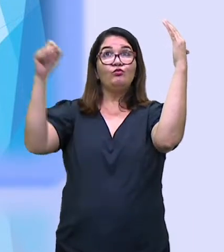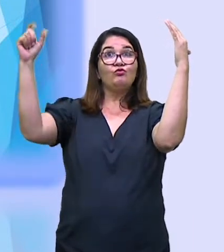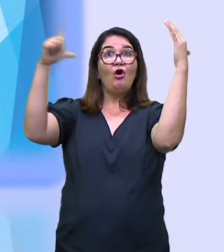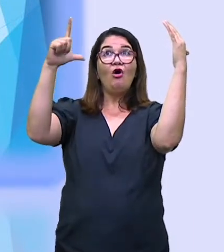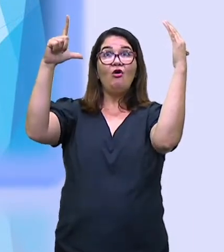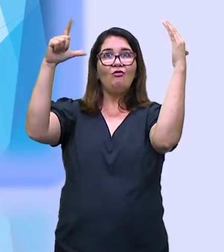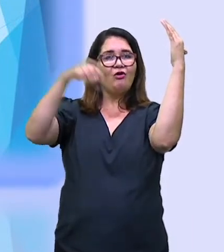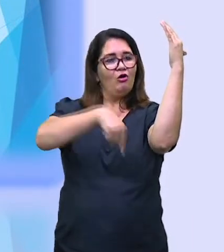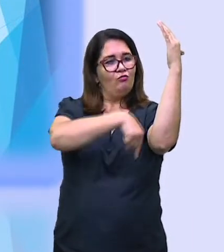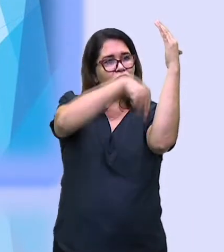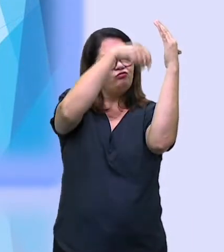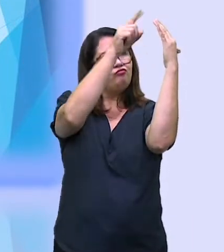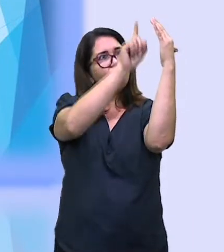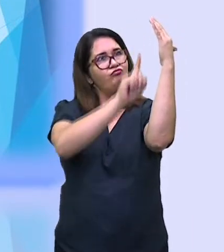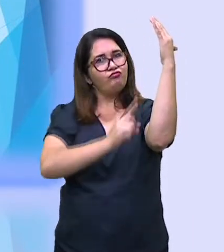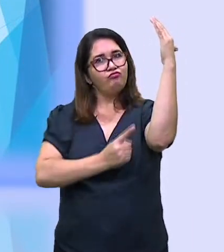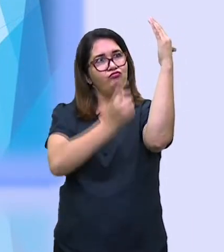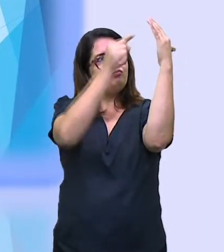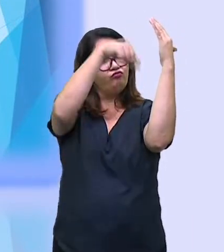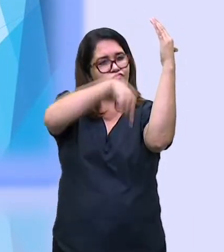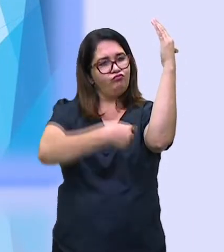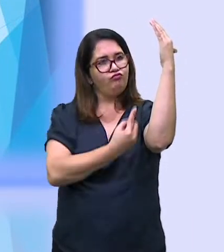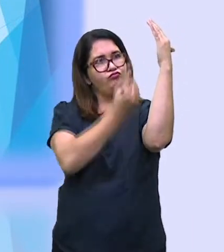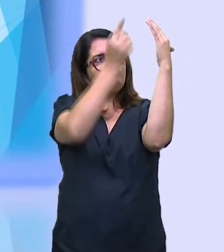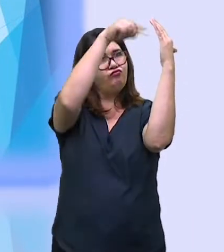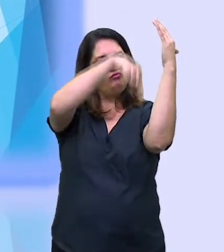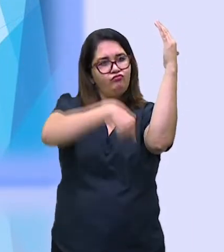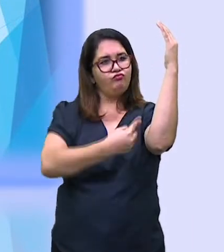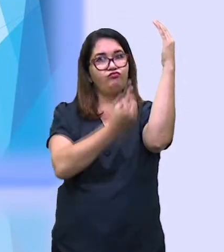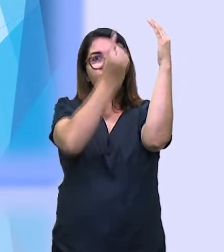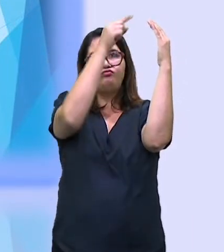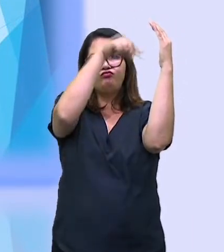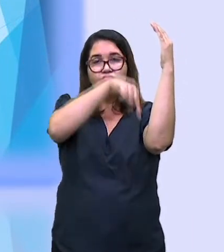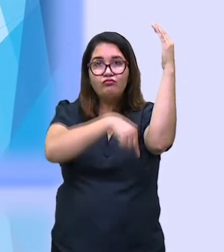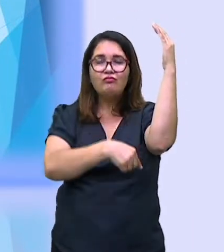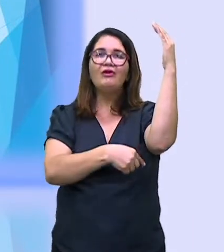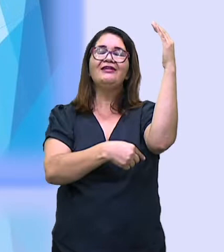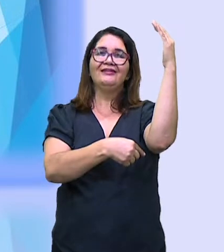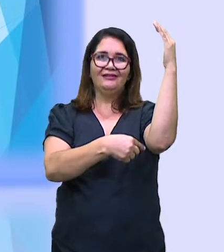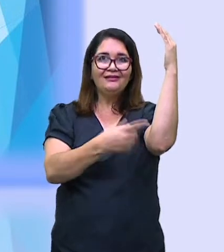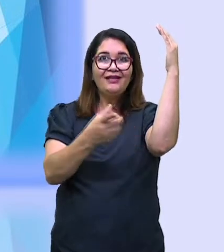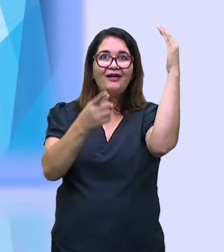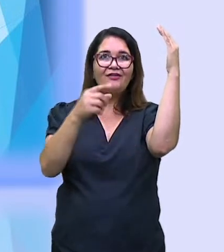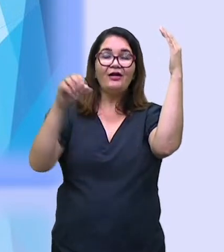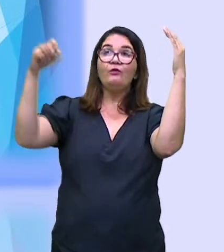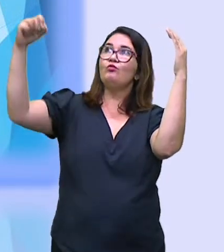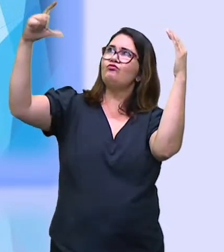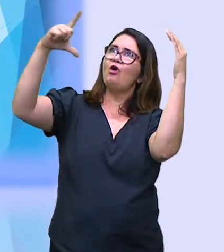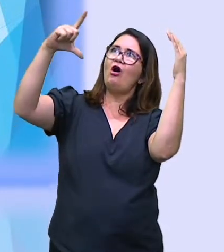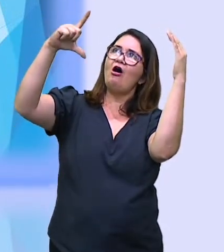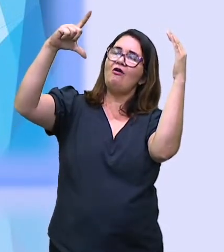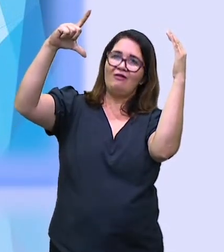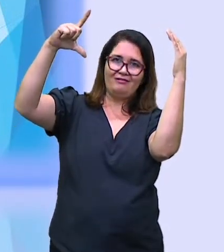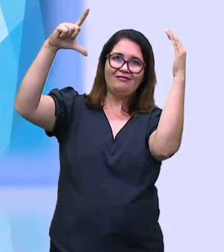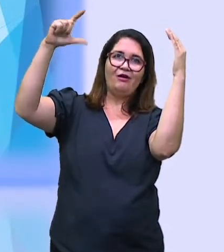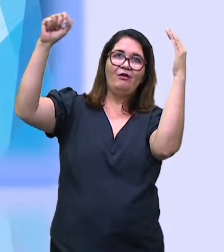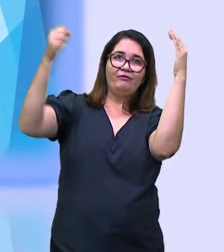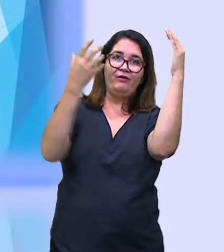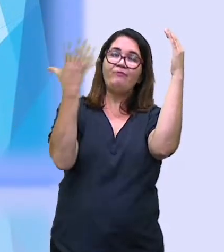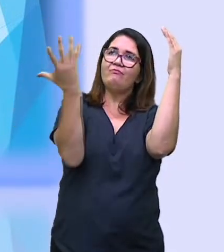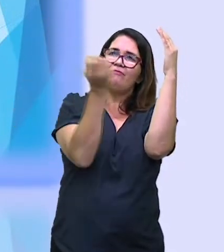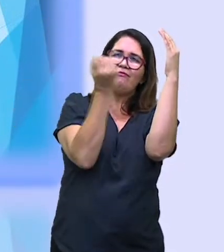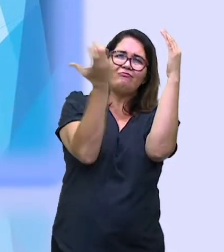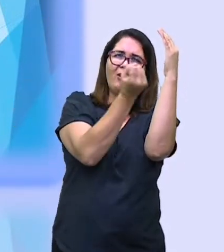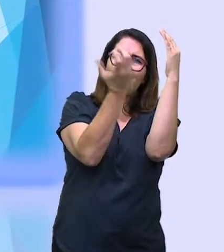de limpeza da nossa atmosférica, que acontece através da combustão, que